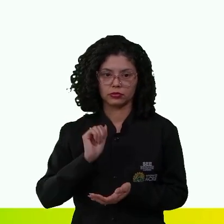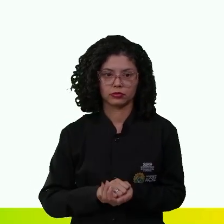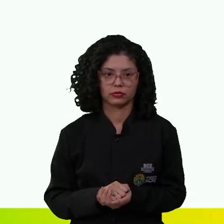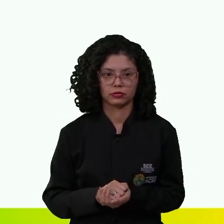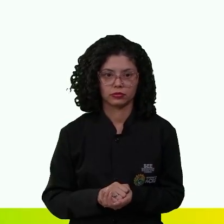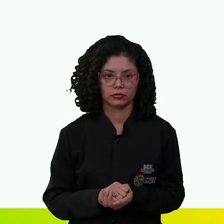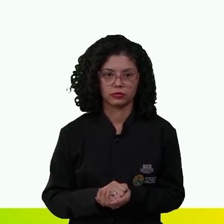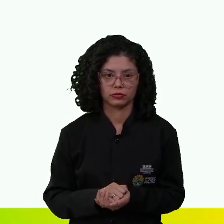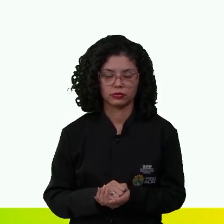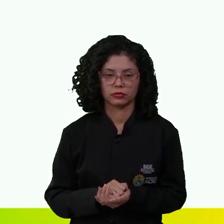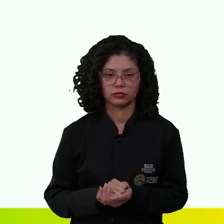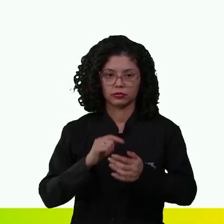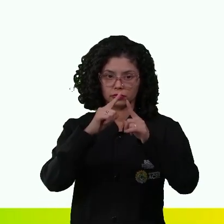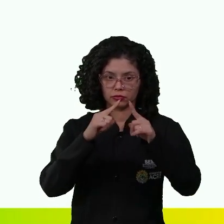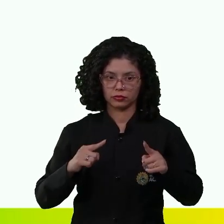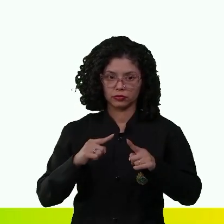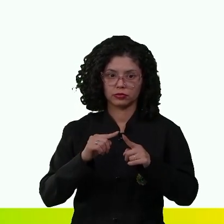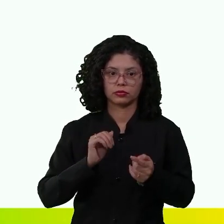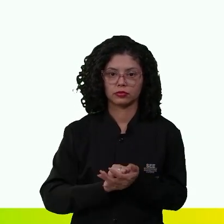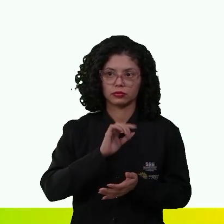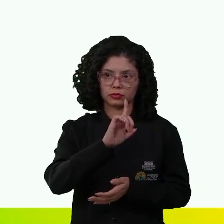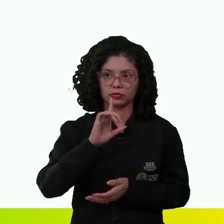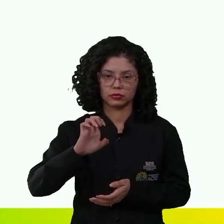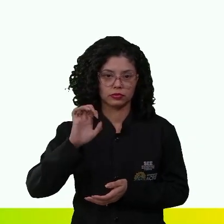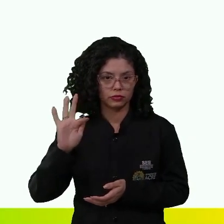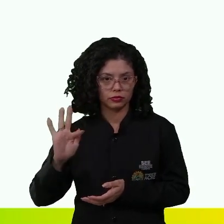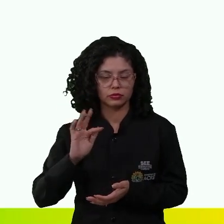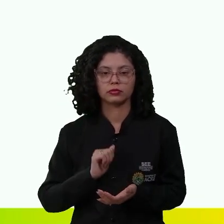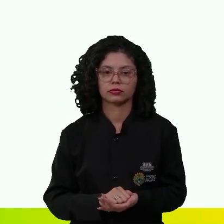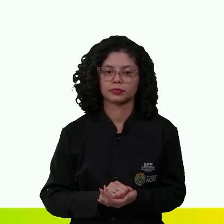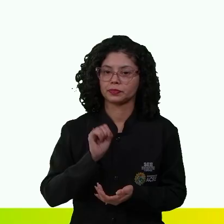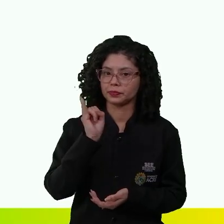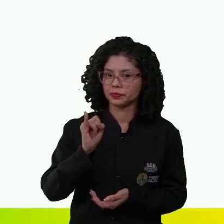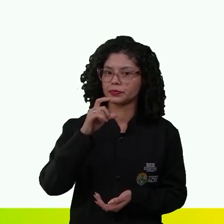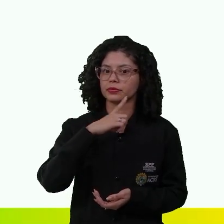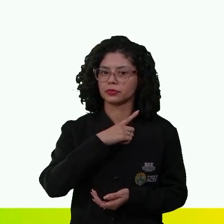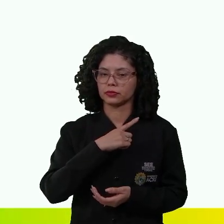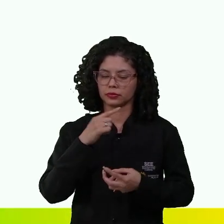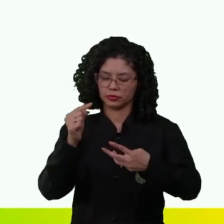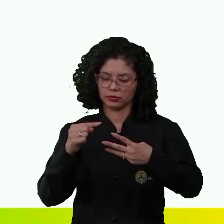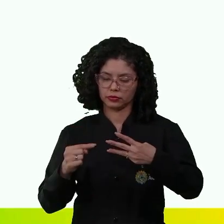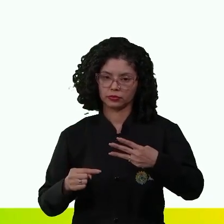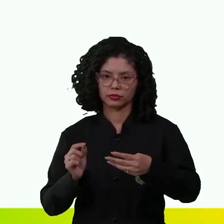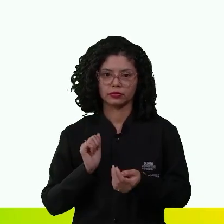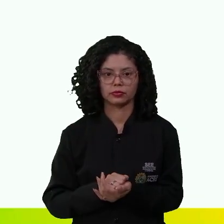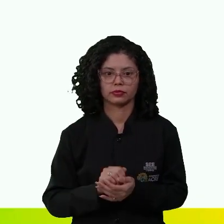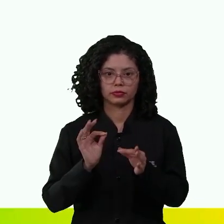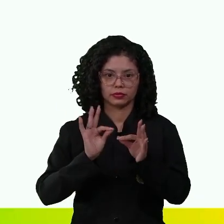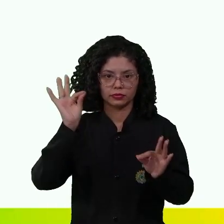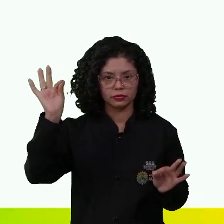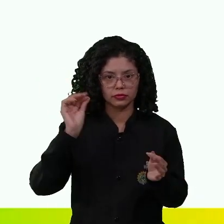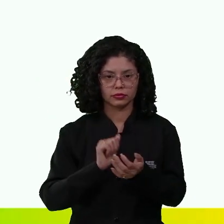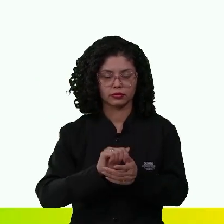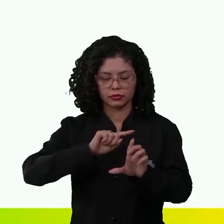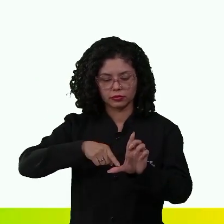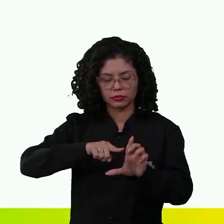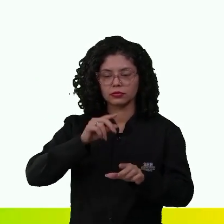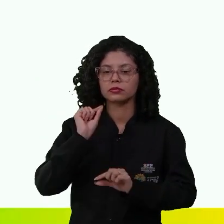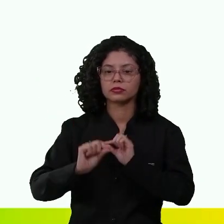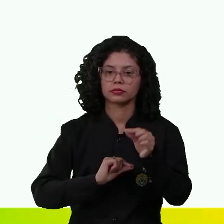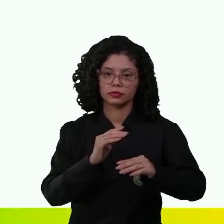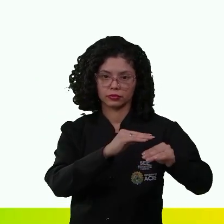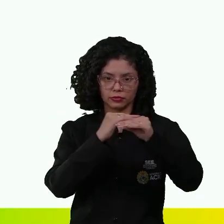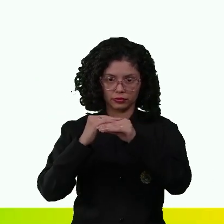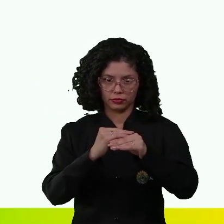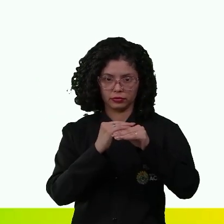símbolo de semelhança aqui, ao triângulo DEF, se ele tiver essas três situações. As medidas dos seus ângulos correspondentes